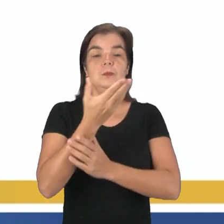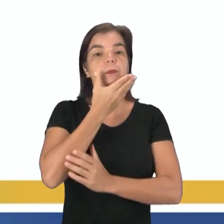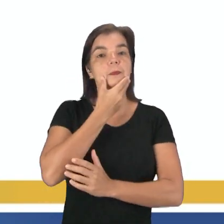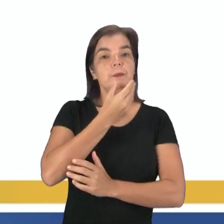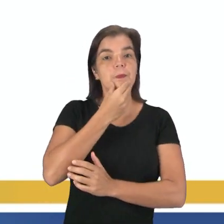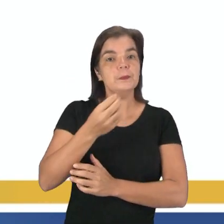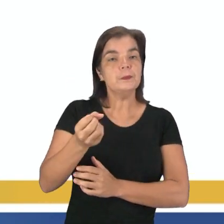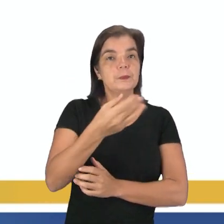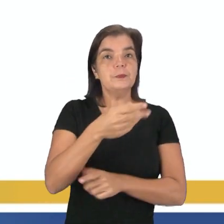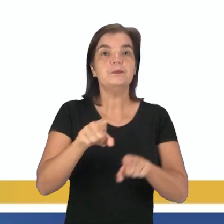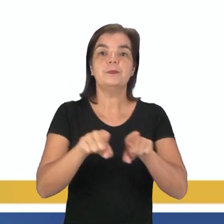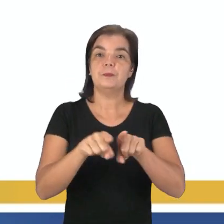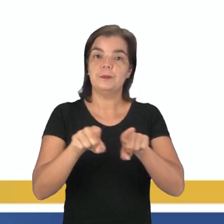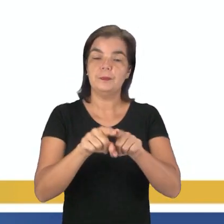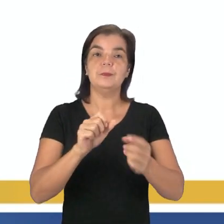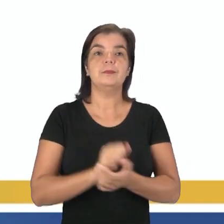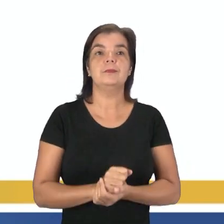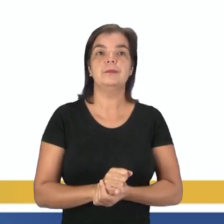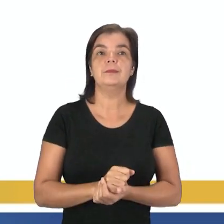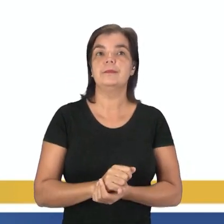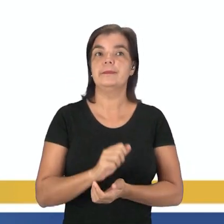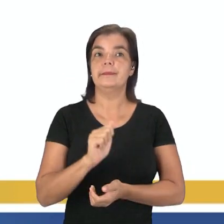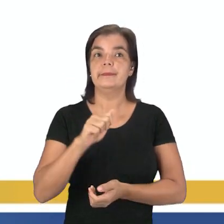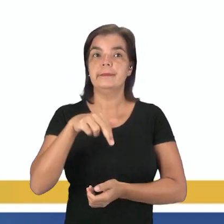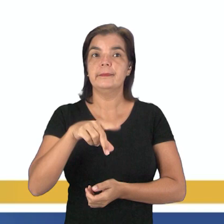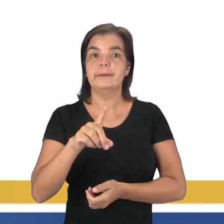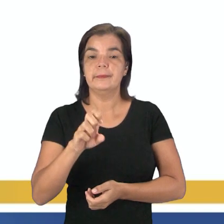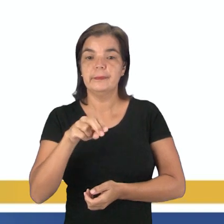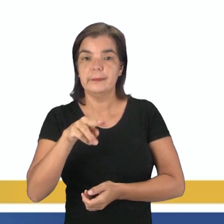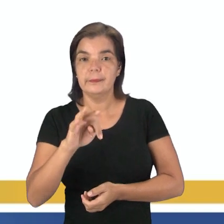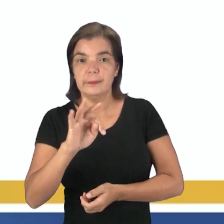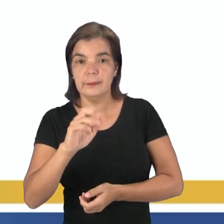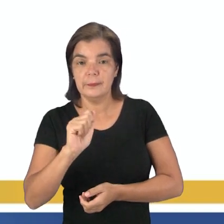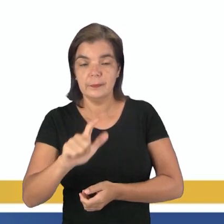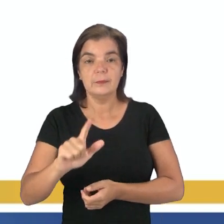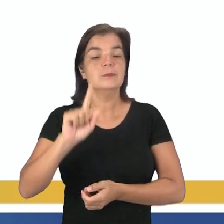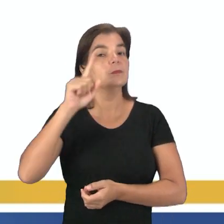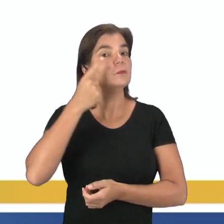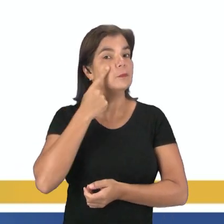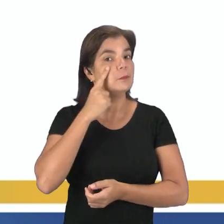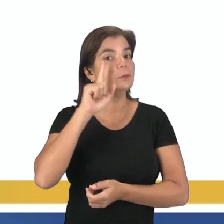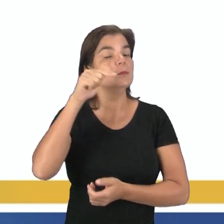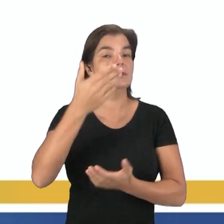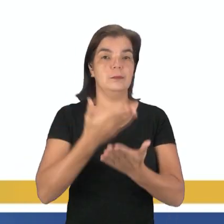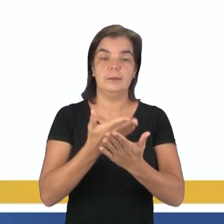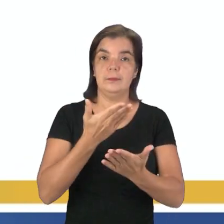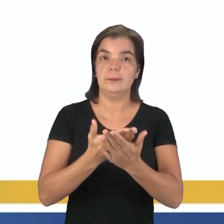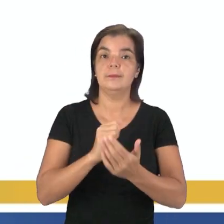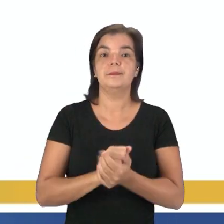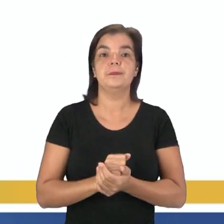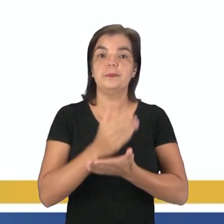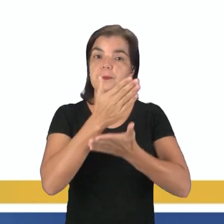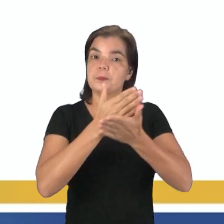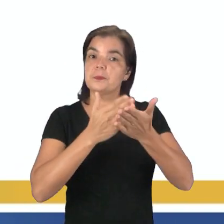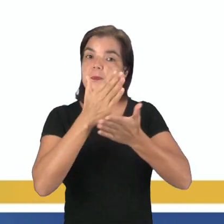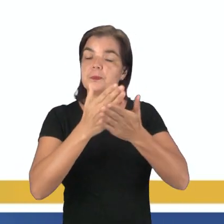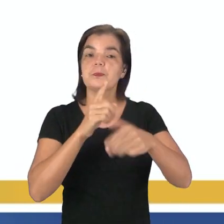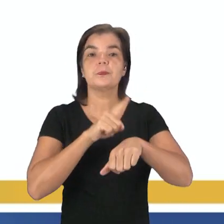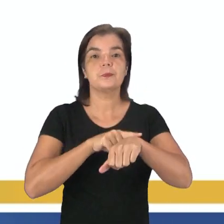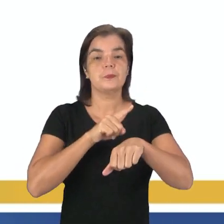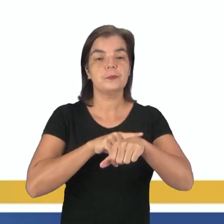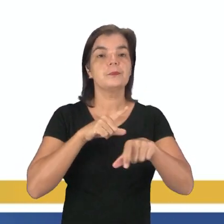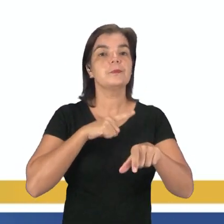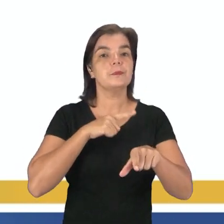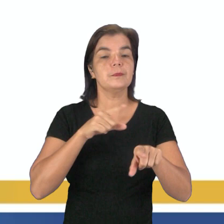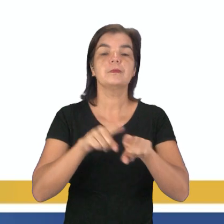homem moderno, que é esse homem neandertal, que a gente vai ver ainda em outras aulas, e aí dividido nesses tempos, certo?